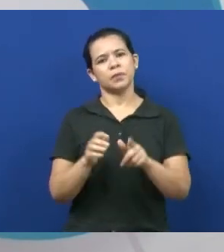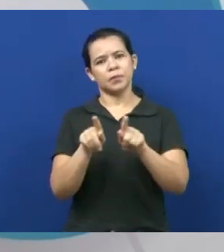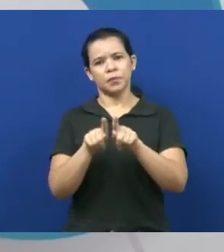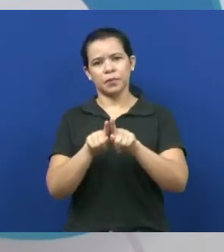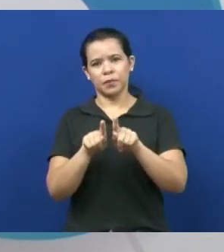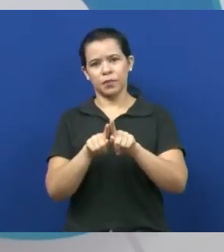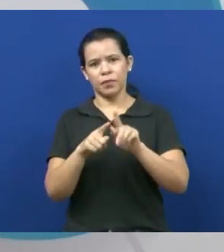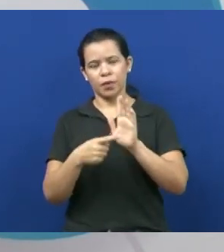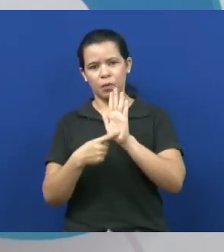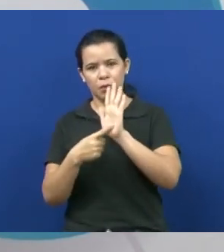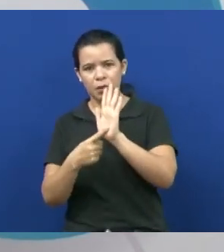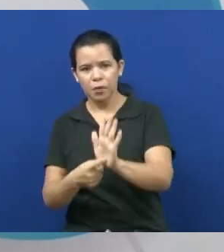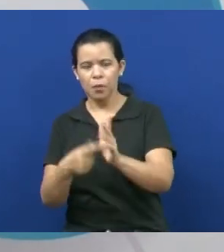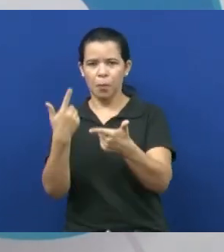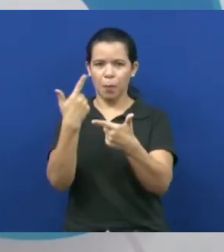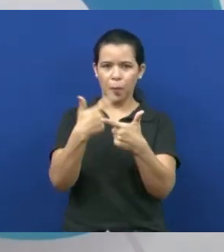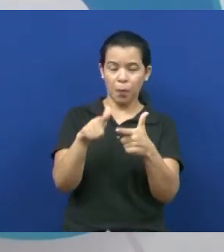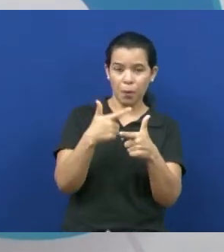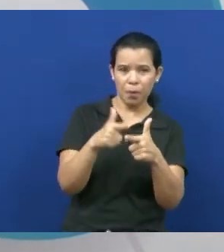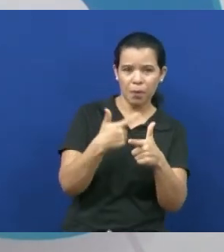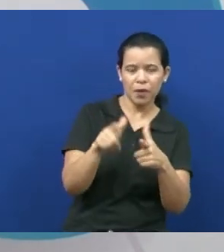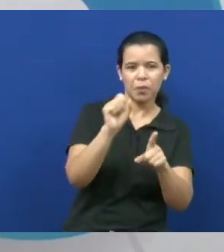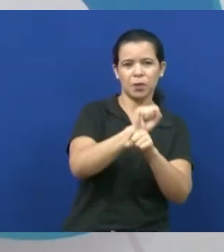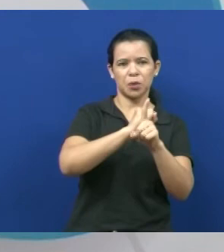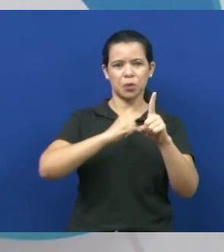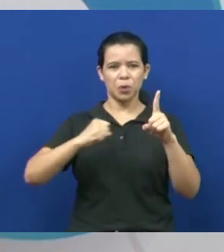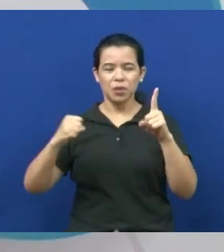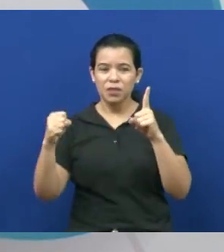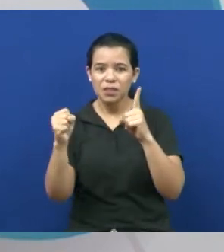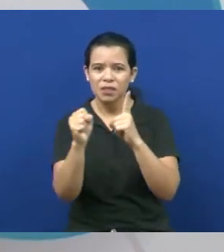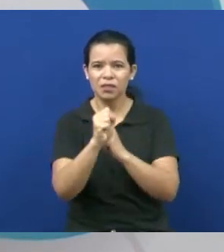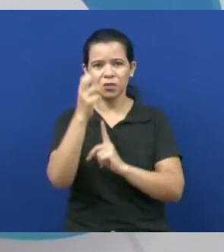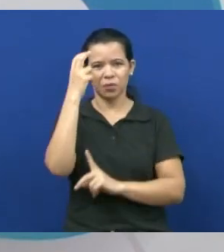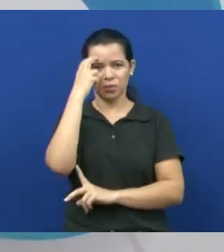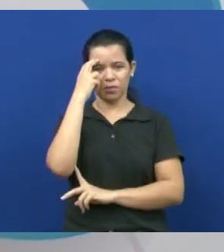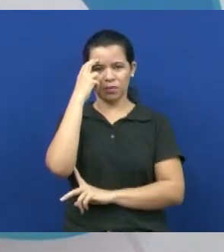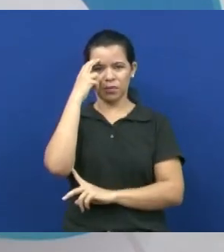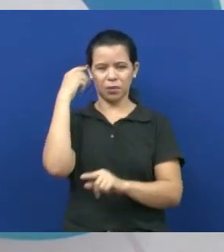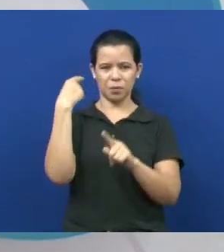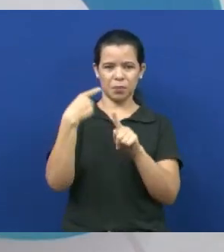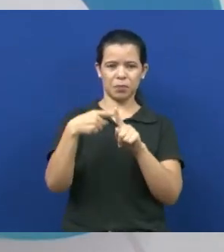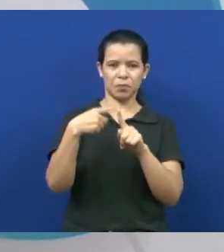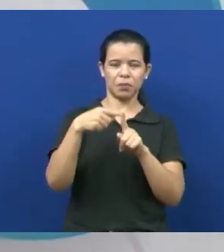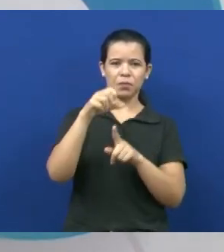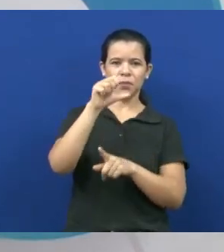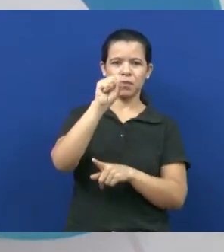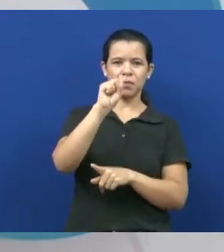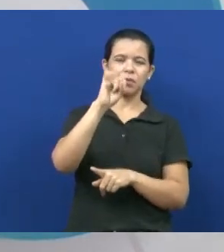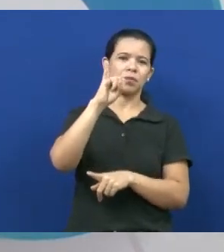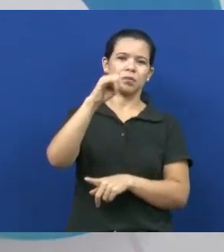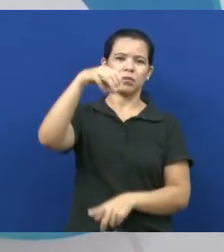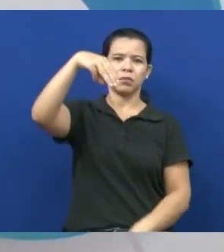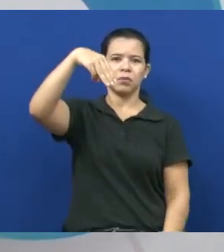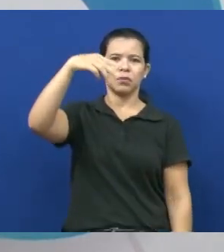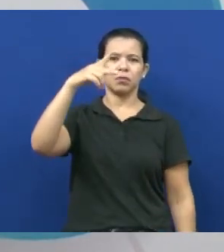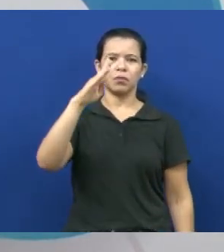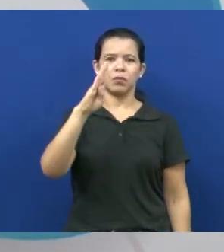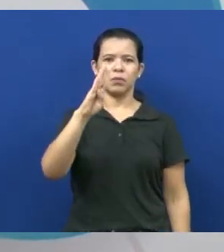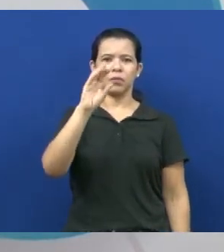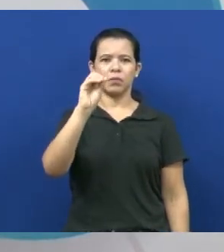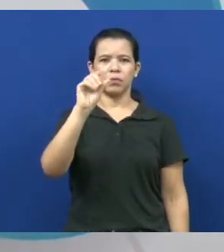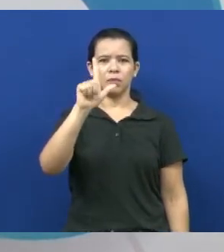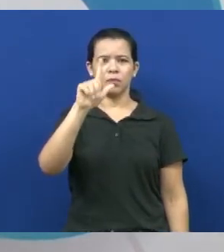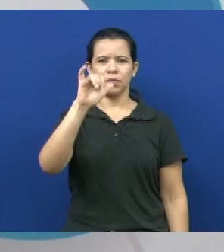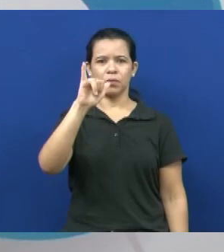problemas da nossa realidade cultural e social, porque o simbolismo, a gente sabe, vocês já viram nos assuntos anteriores,